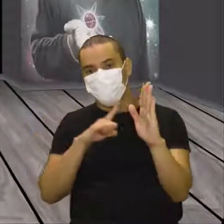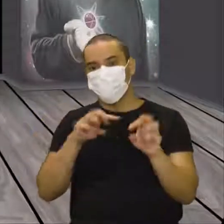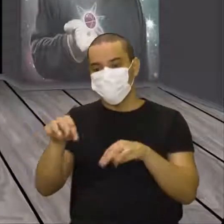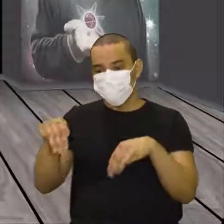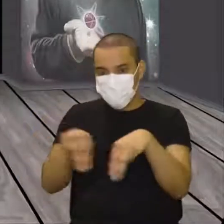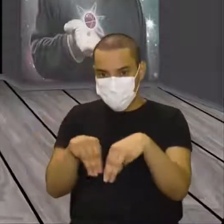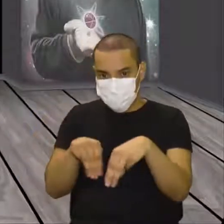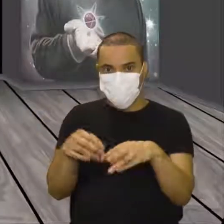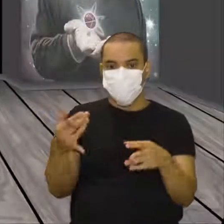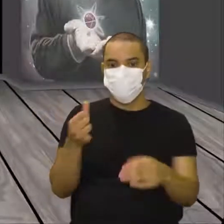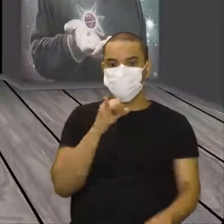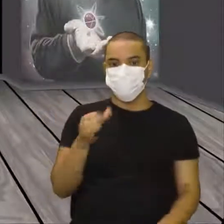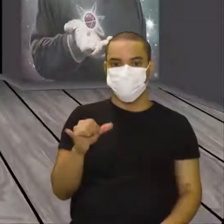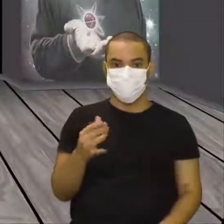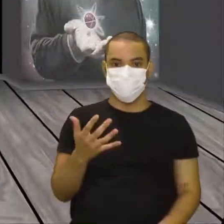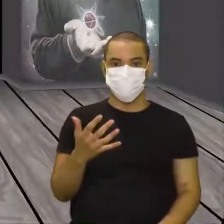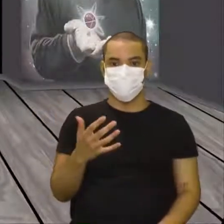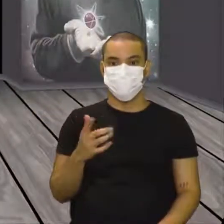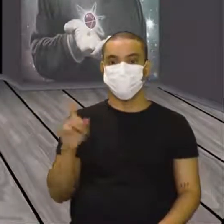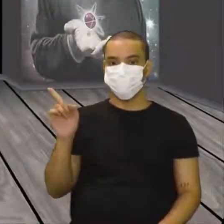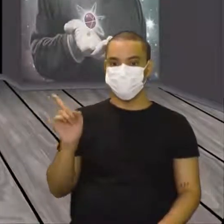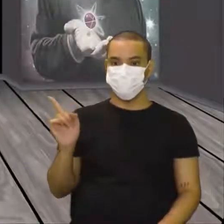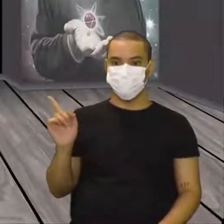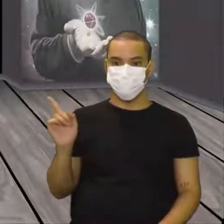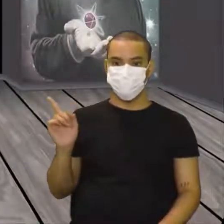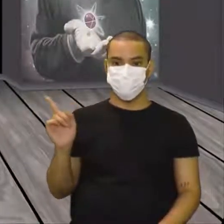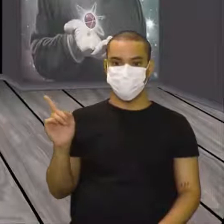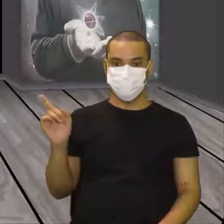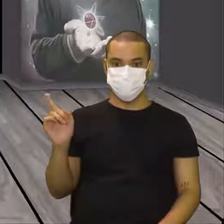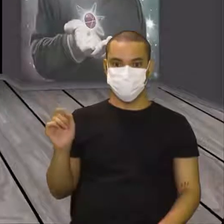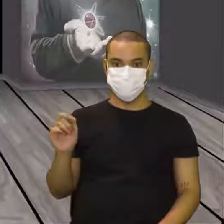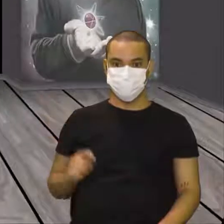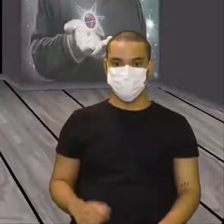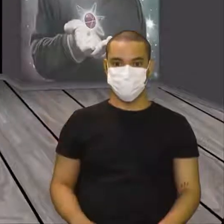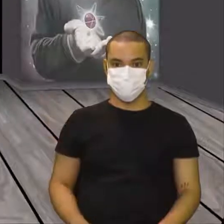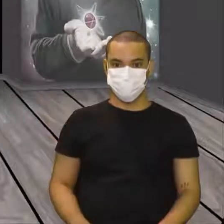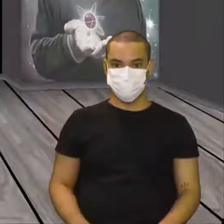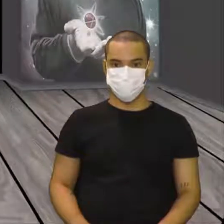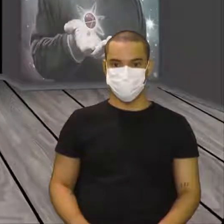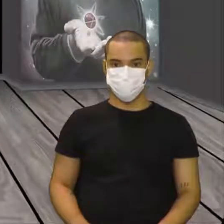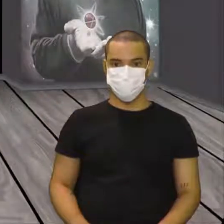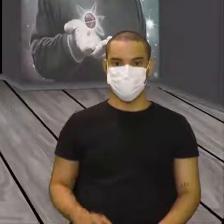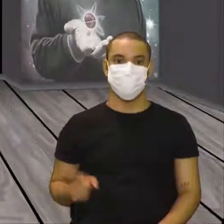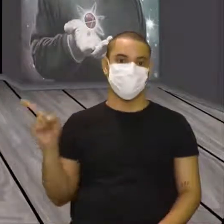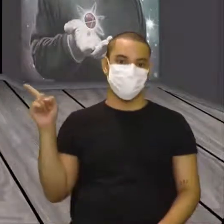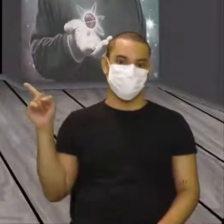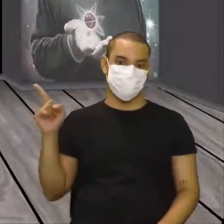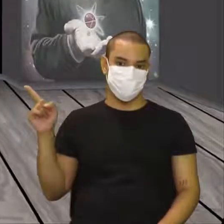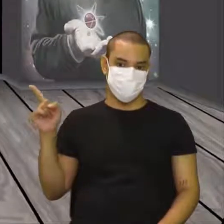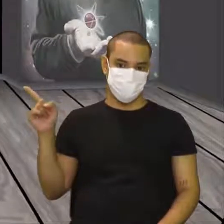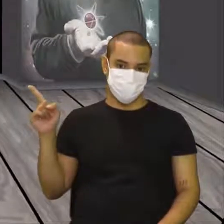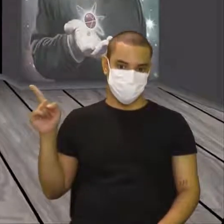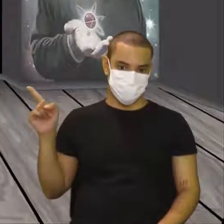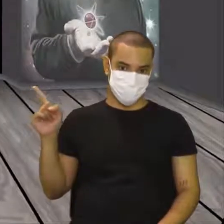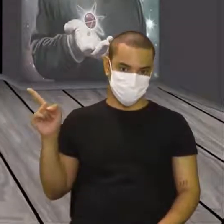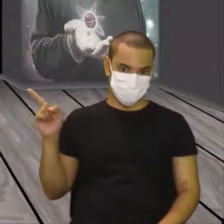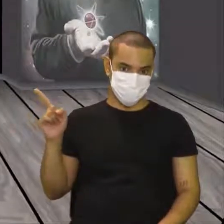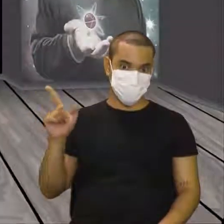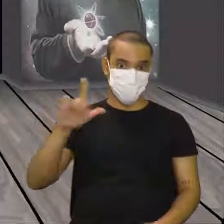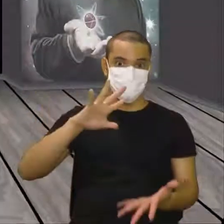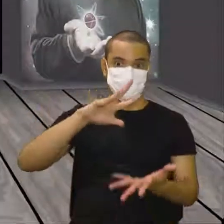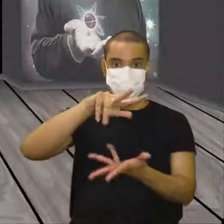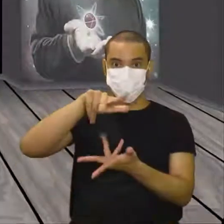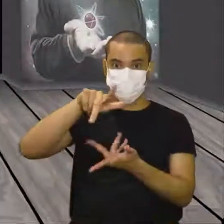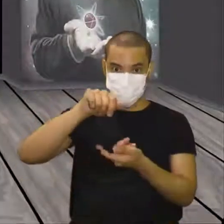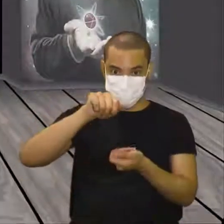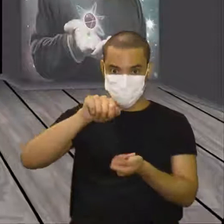A Terra, aqui, opa, aqui do lado, deixa eu afastar aqui. Pra cá, pronto, aí conseguiu. Tá vendo aqui a Terra?